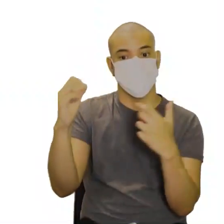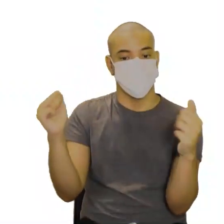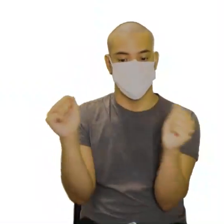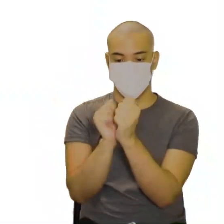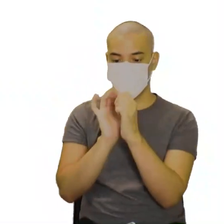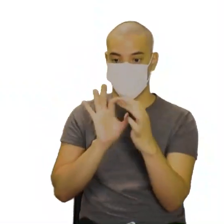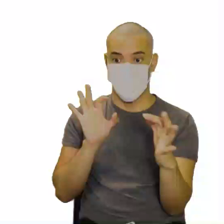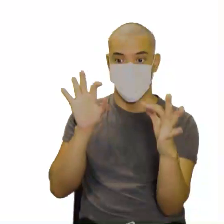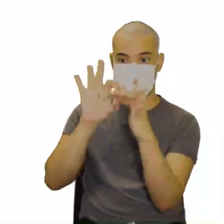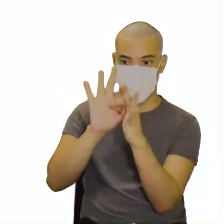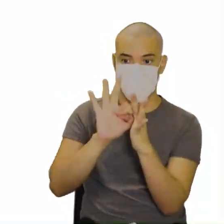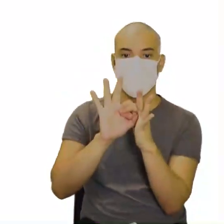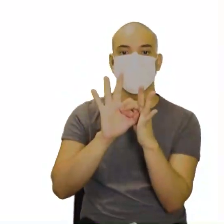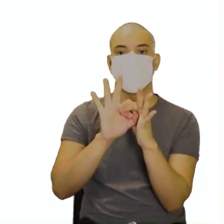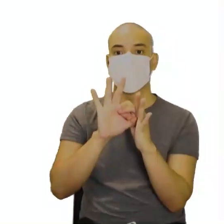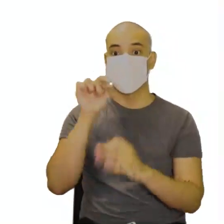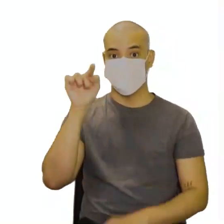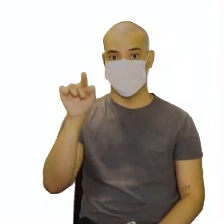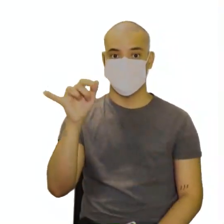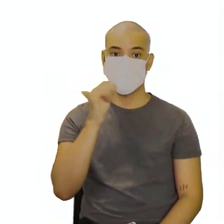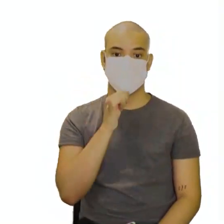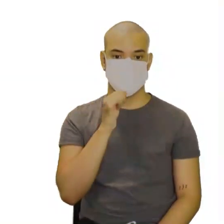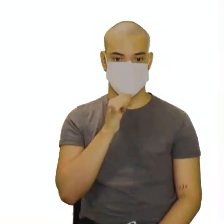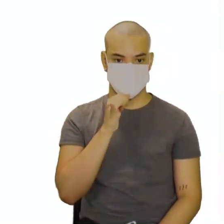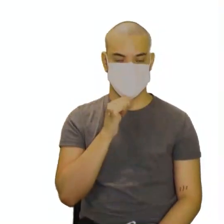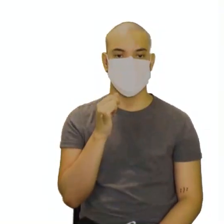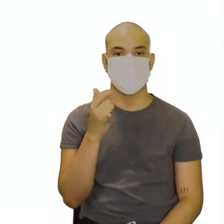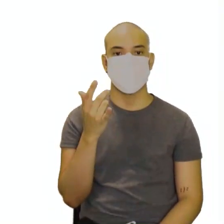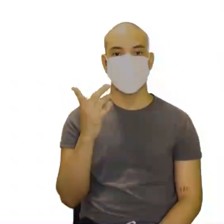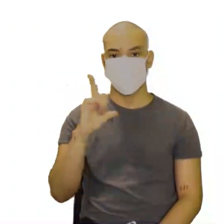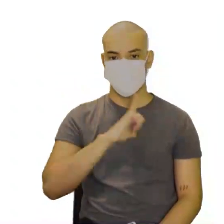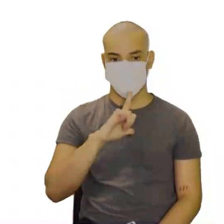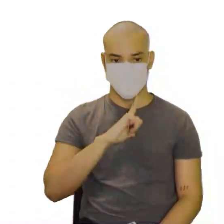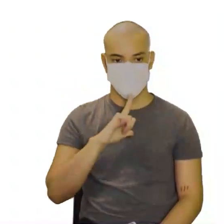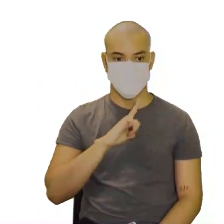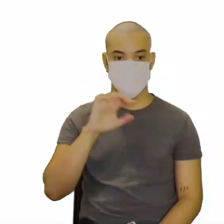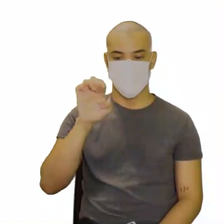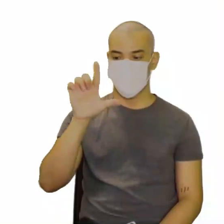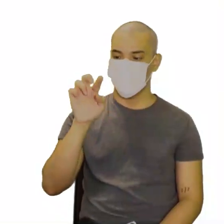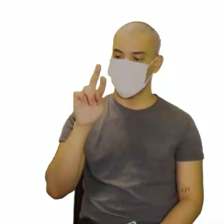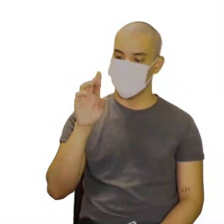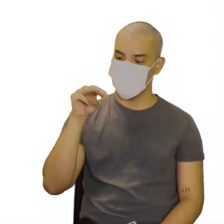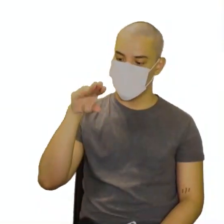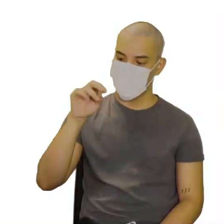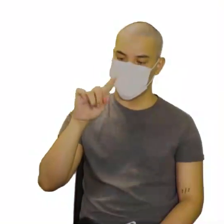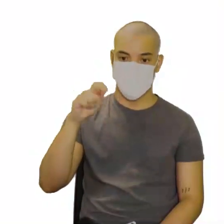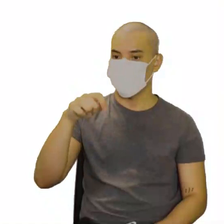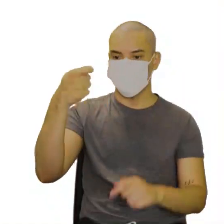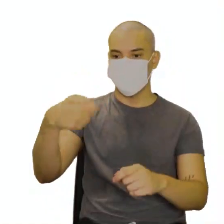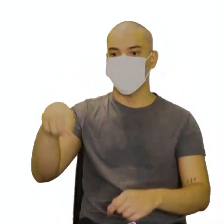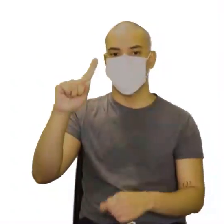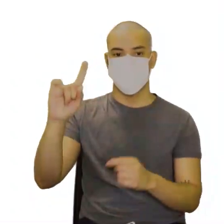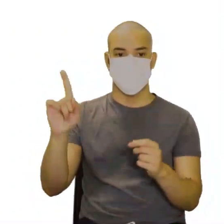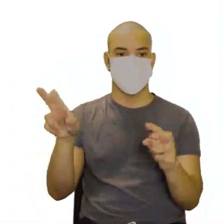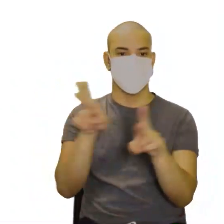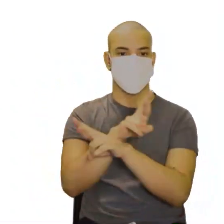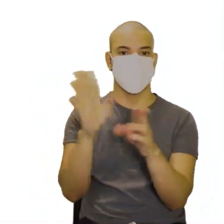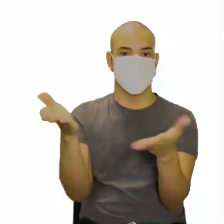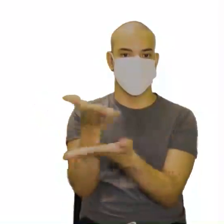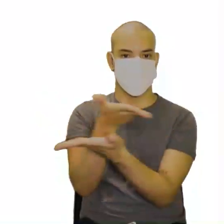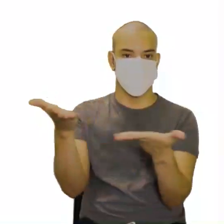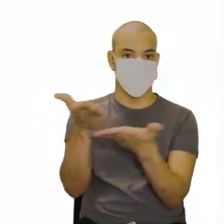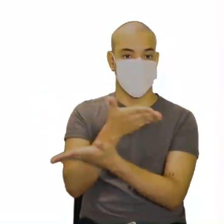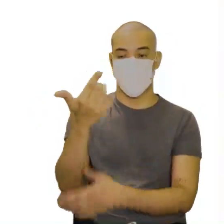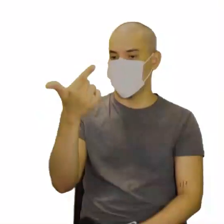esse gerador. Então, aqui nesse caso, vocês podem perceber que a eletromotriz, ela não precisa interagir com outra